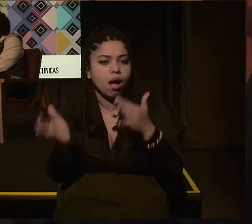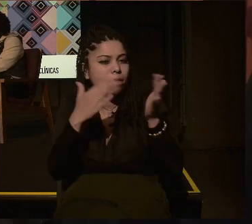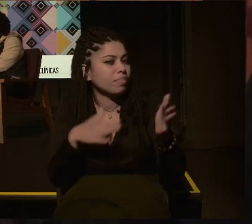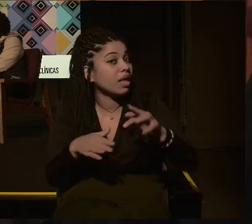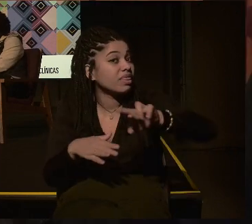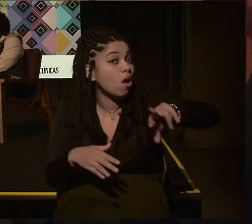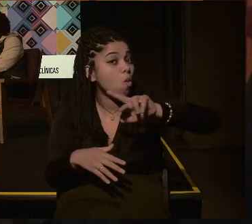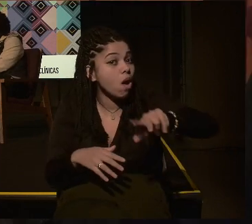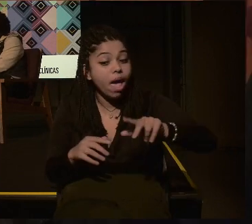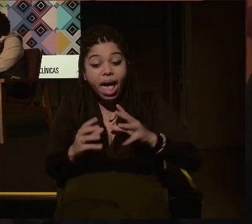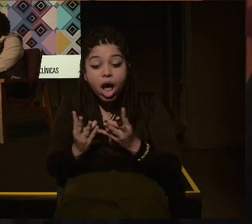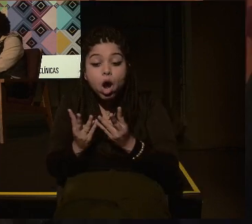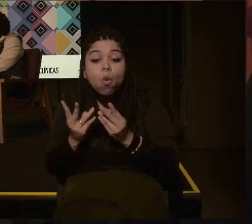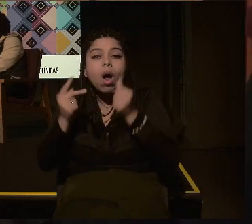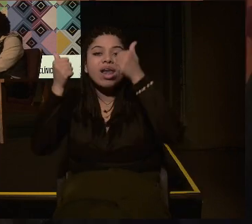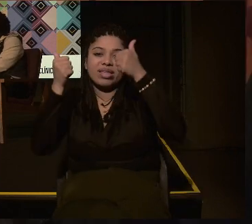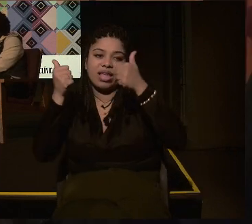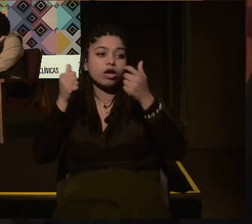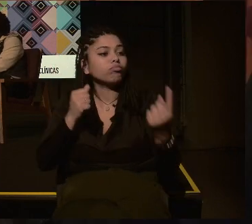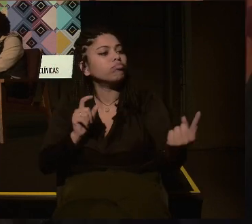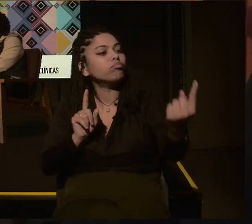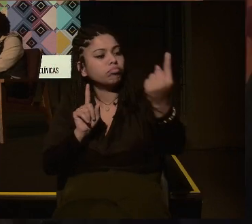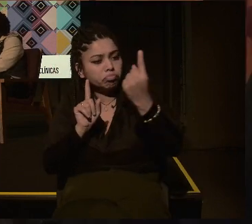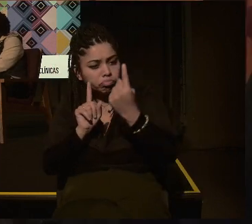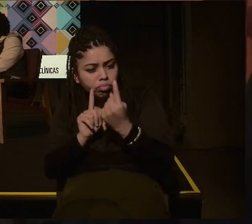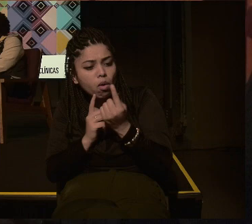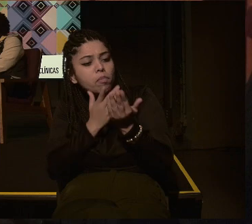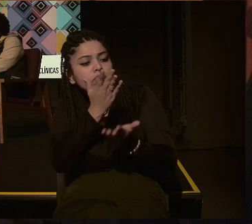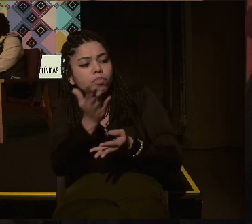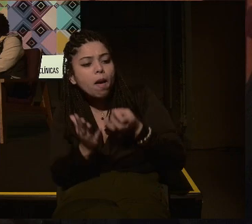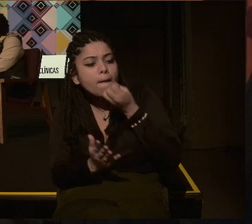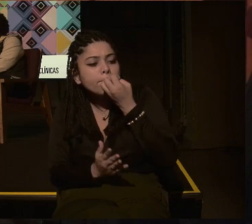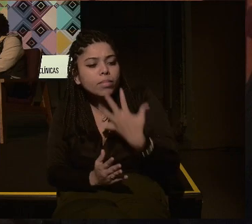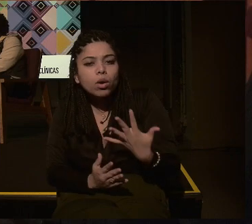Isso compreende o que está no livro que está sendo vendido ali,